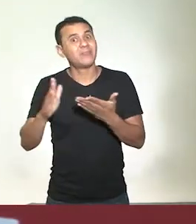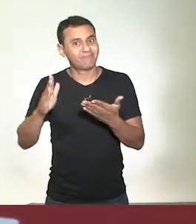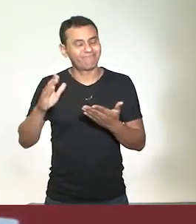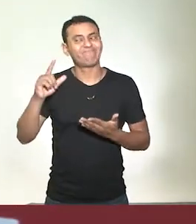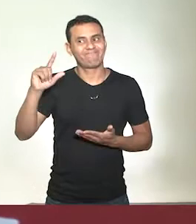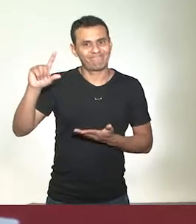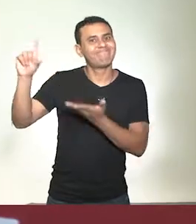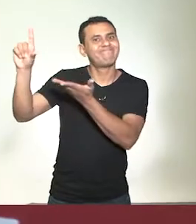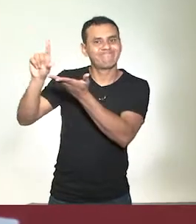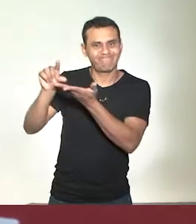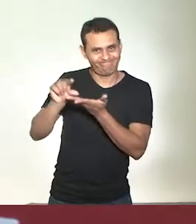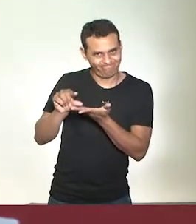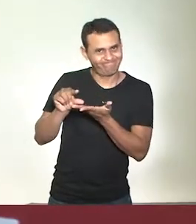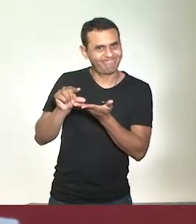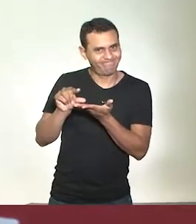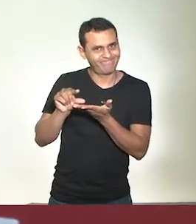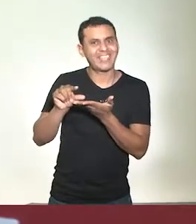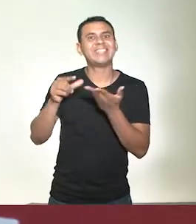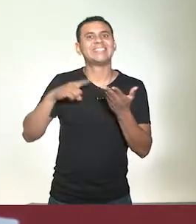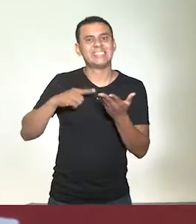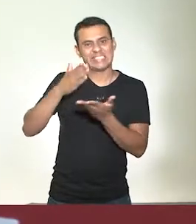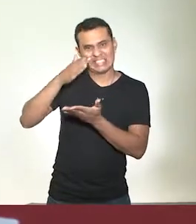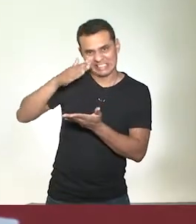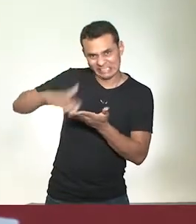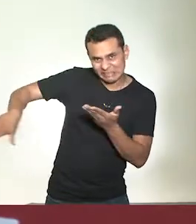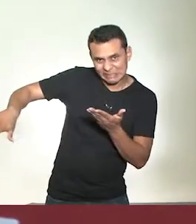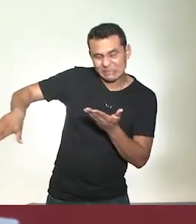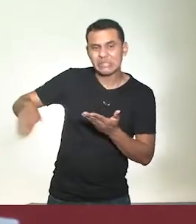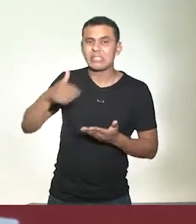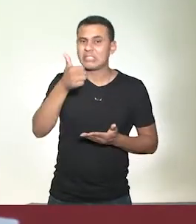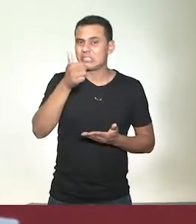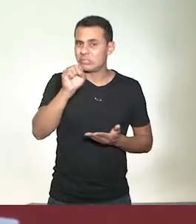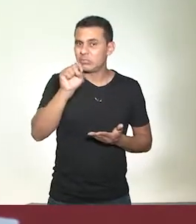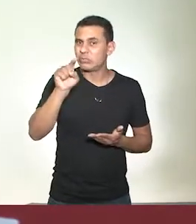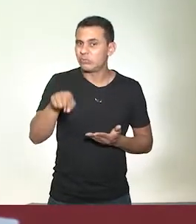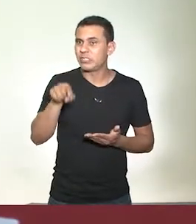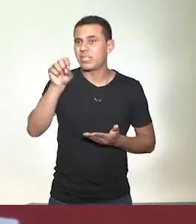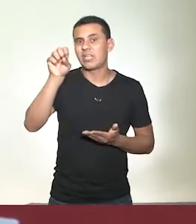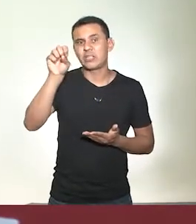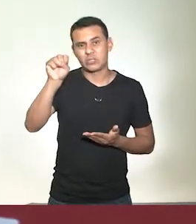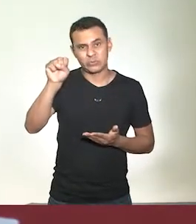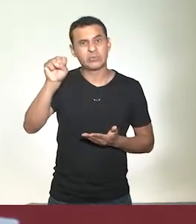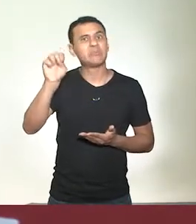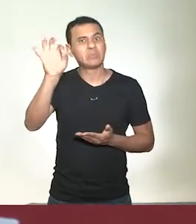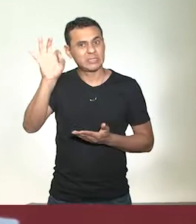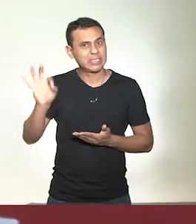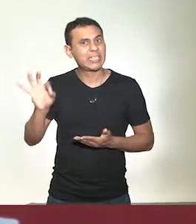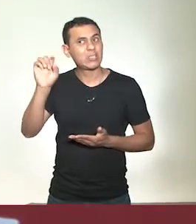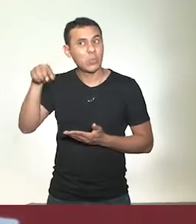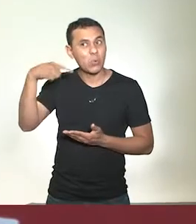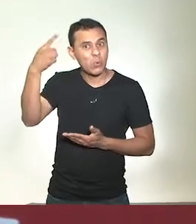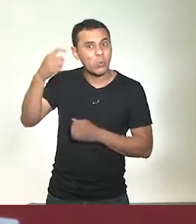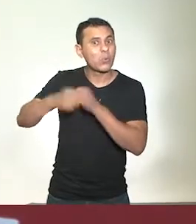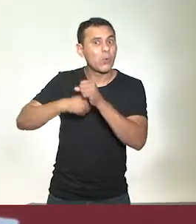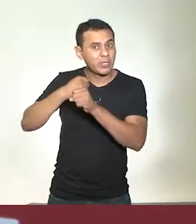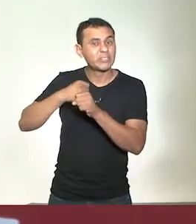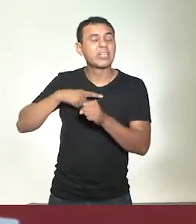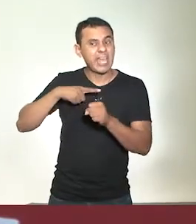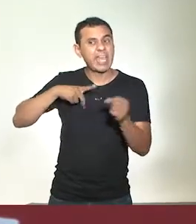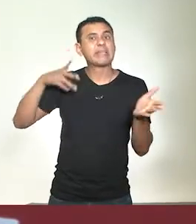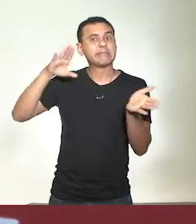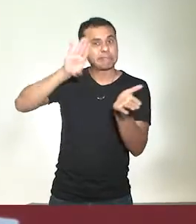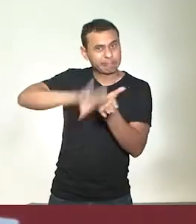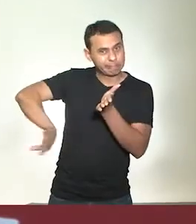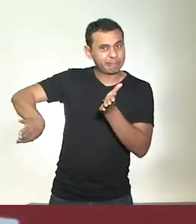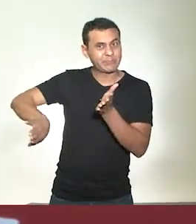pequeno né e agora com corte de 18,2 por cento para o próximo ano nós temos que trabalhar em cima do que nós temos mas não